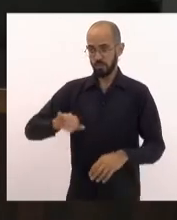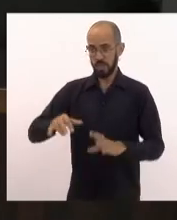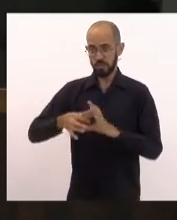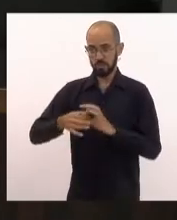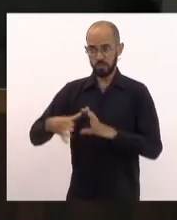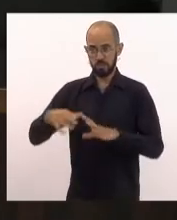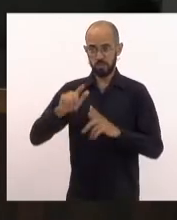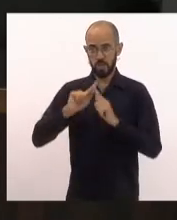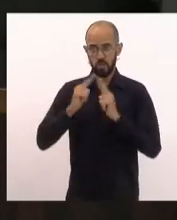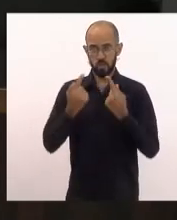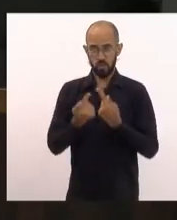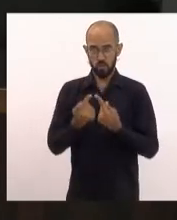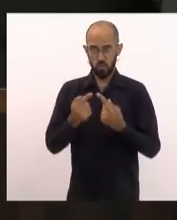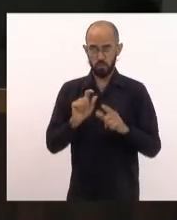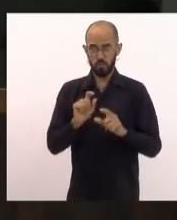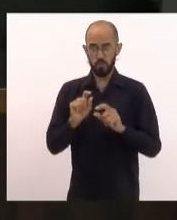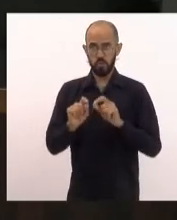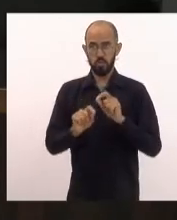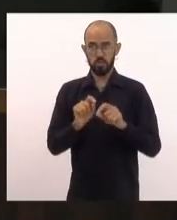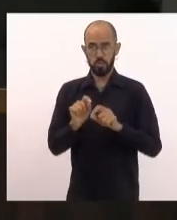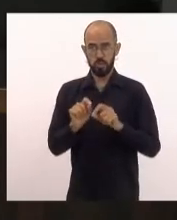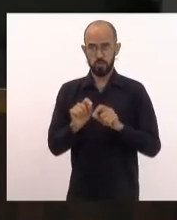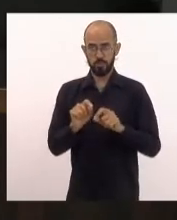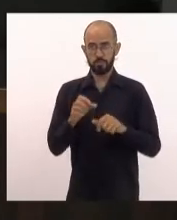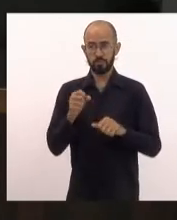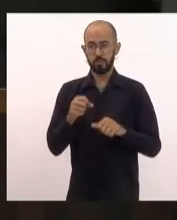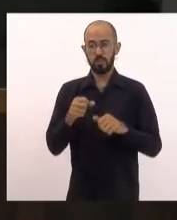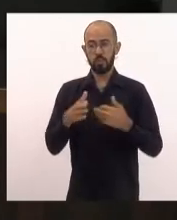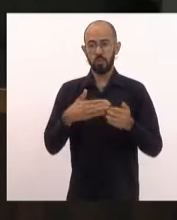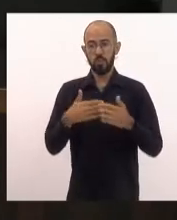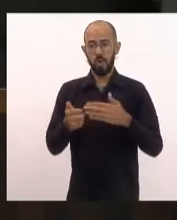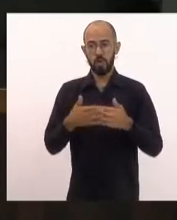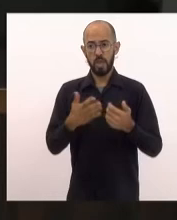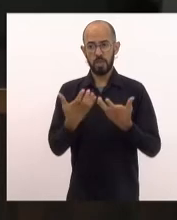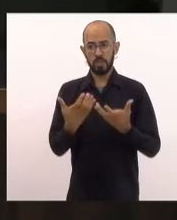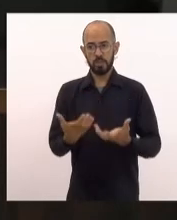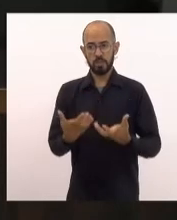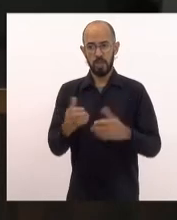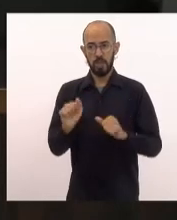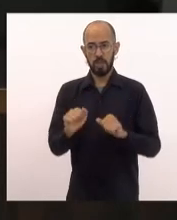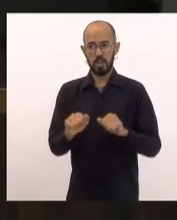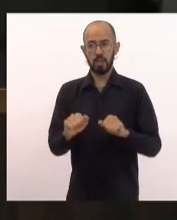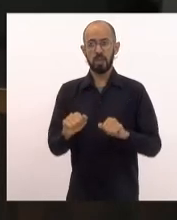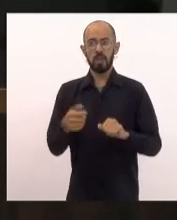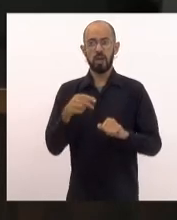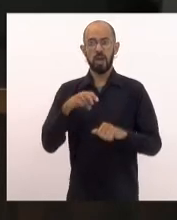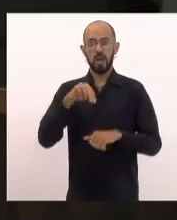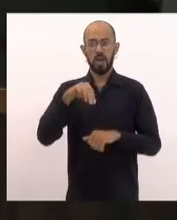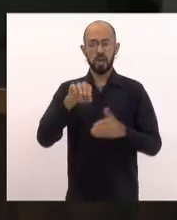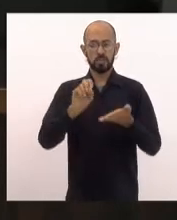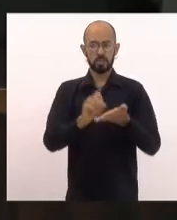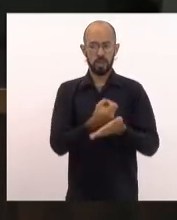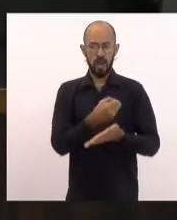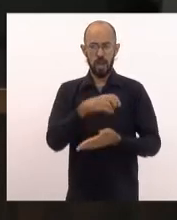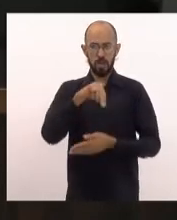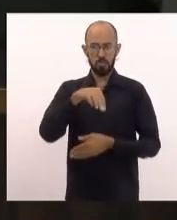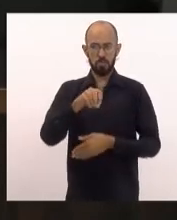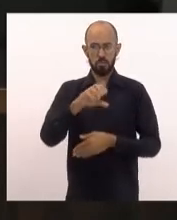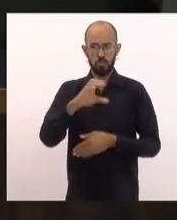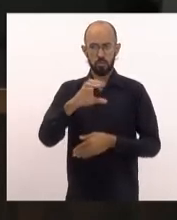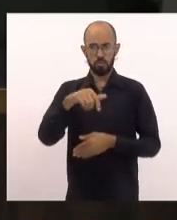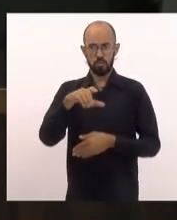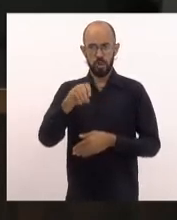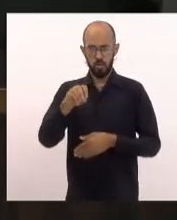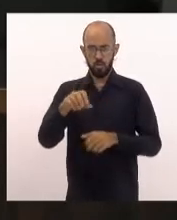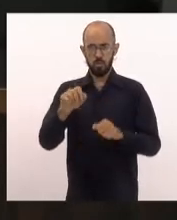grupo e quem quiser lá subscrever a moção que possa identificar